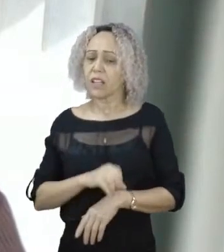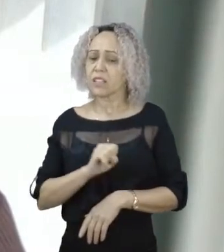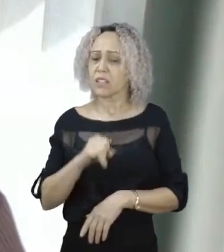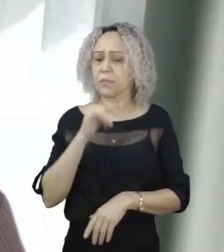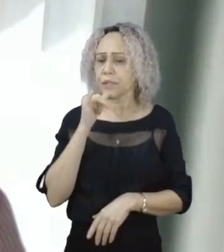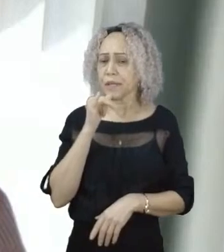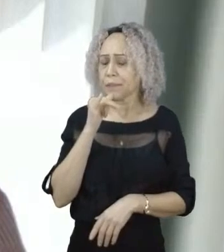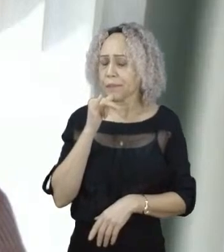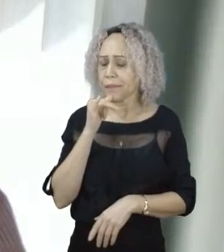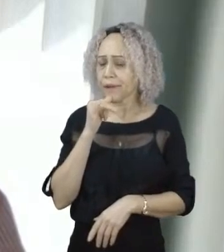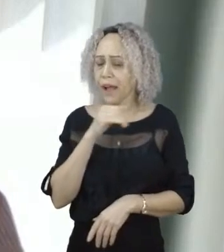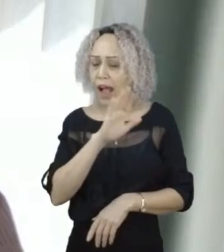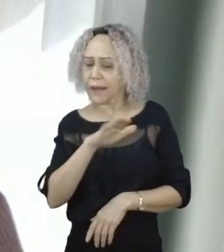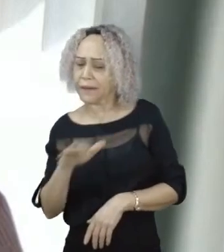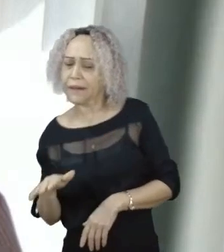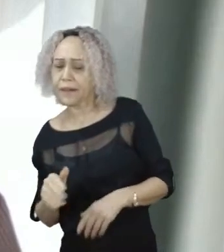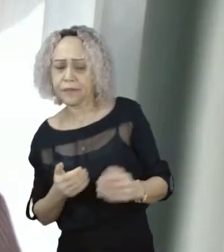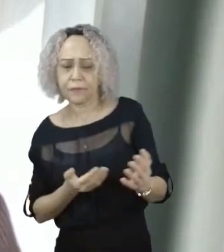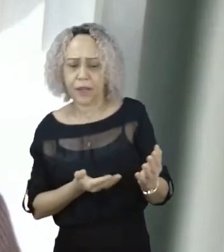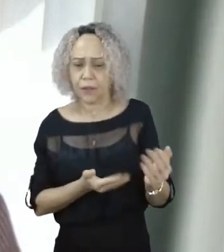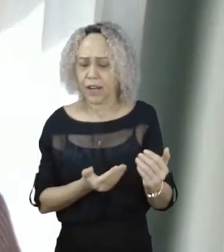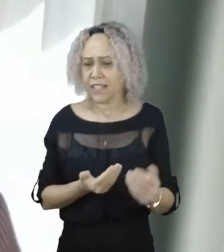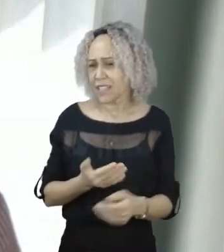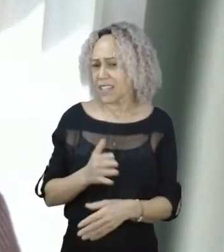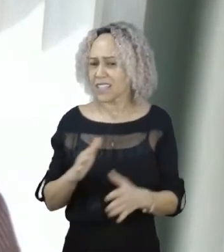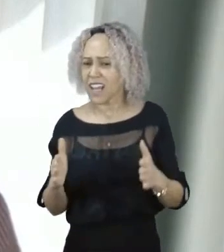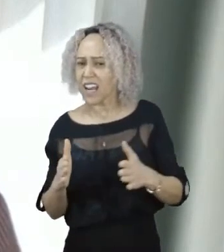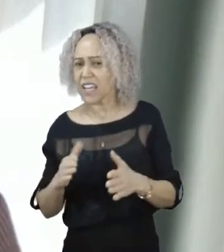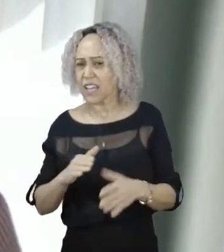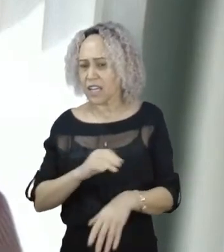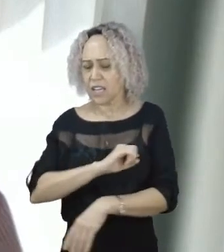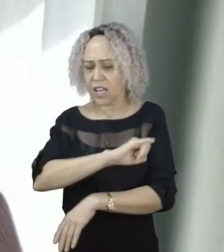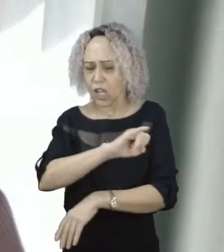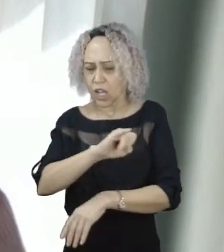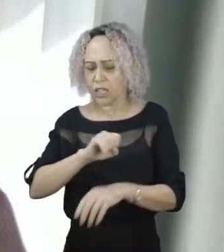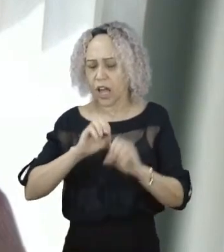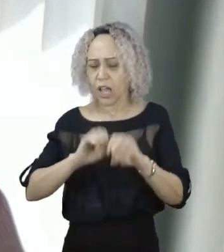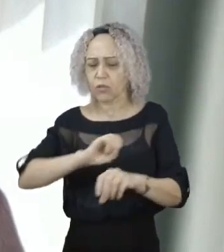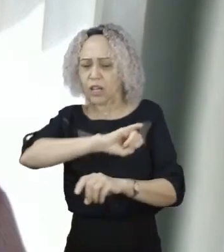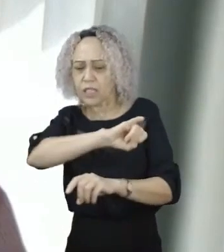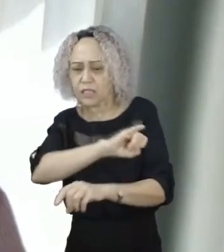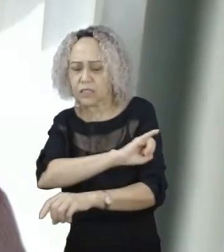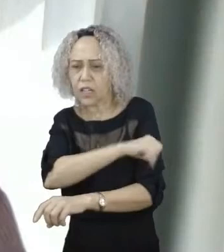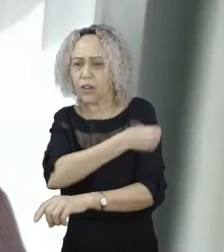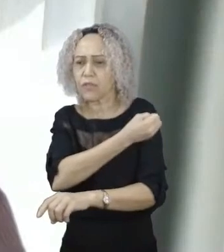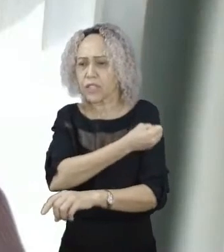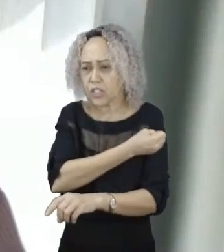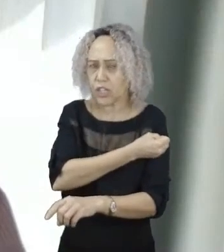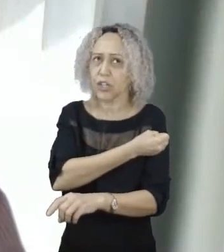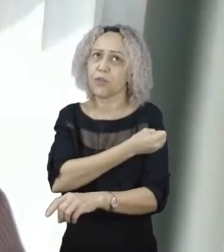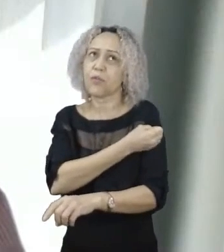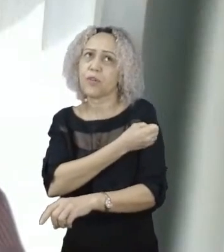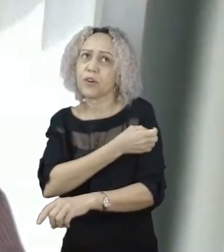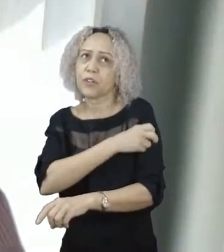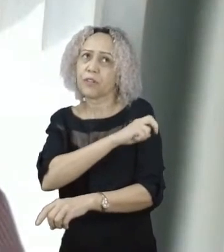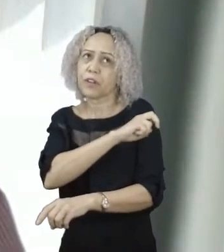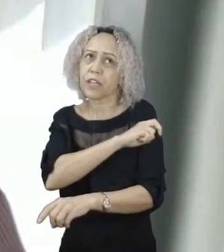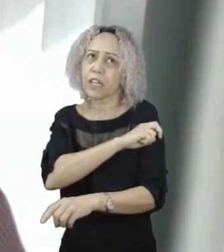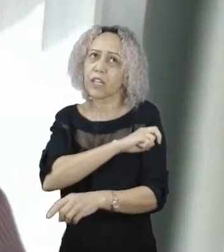não conseguir transitar bem nessa fase, onde se pressupõe, de fato, as melhores condições